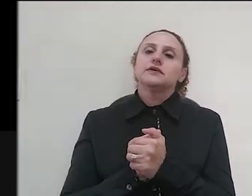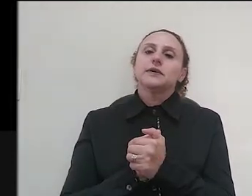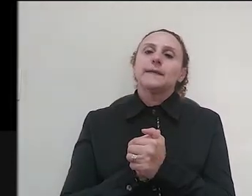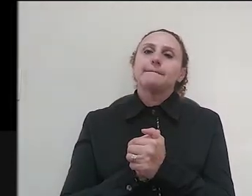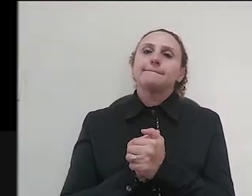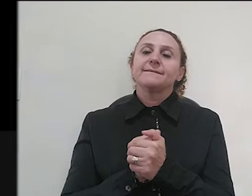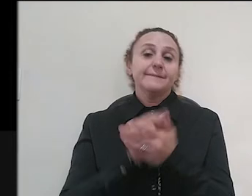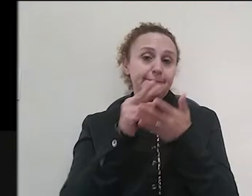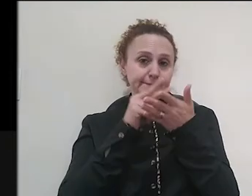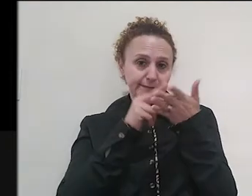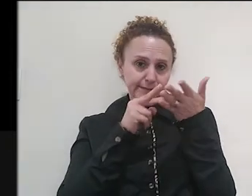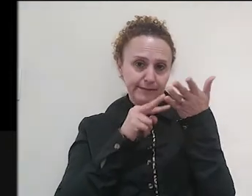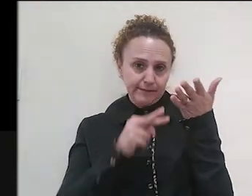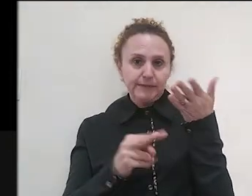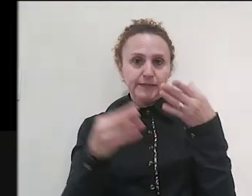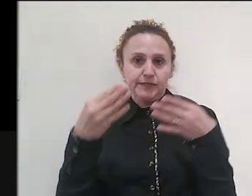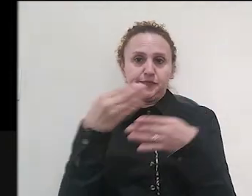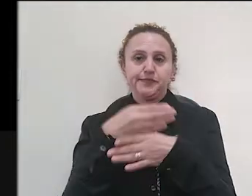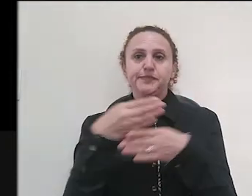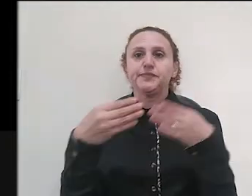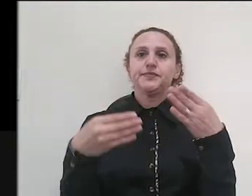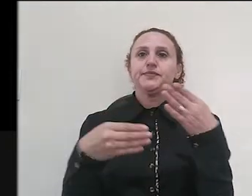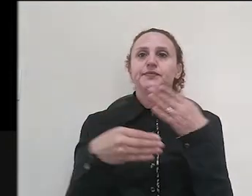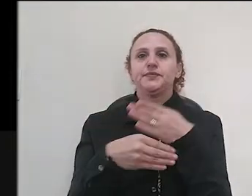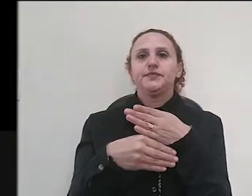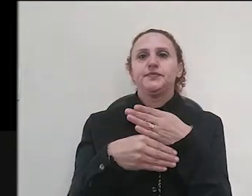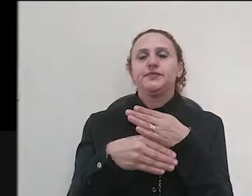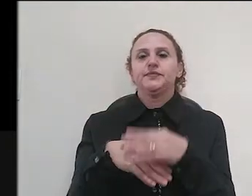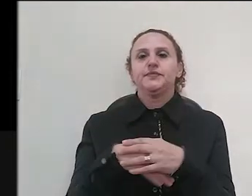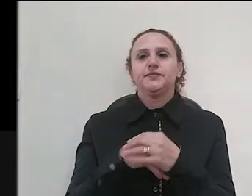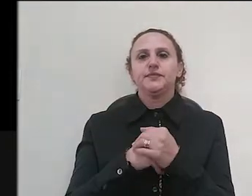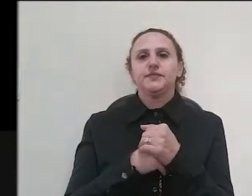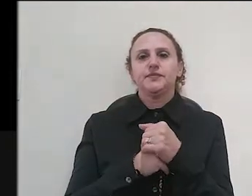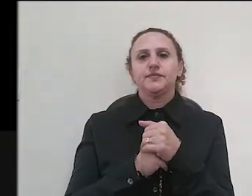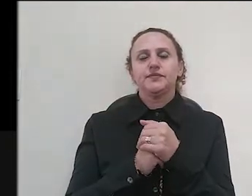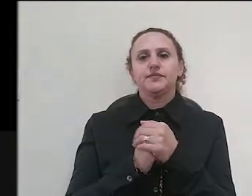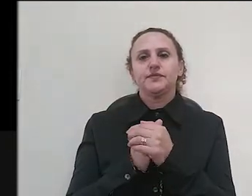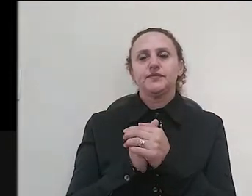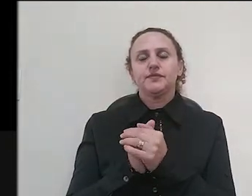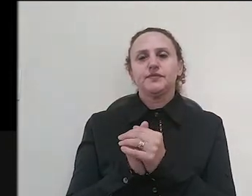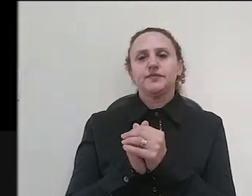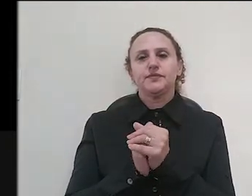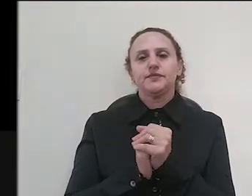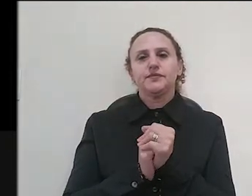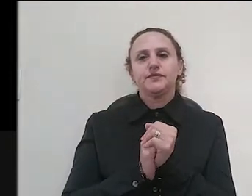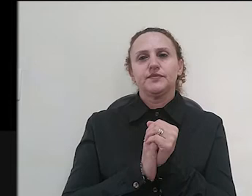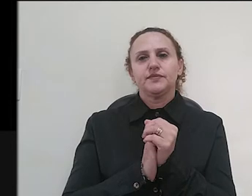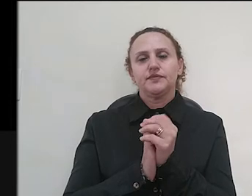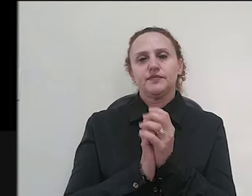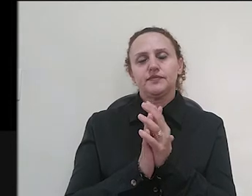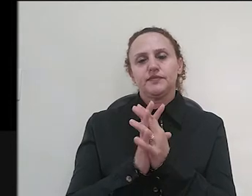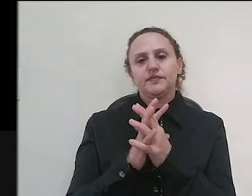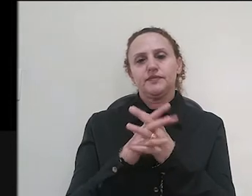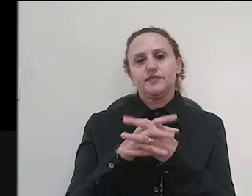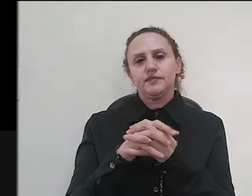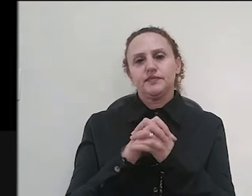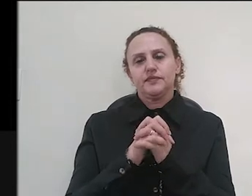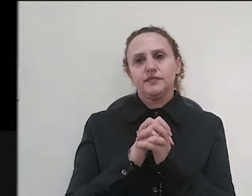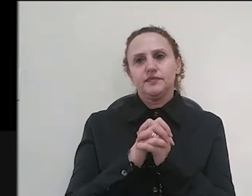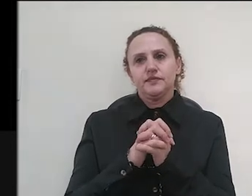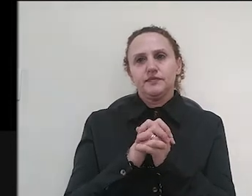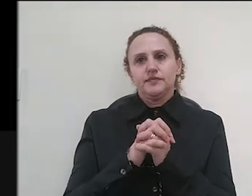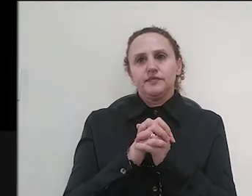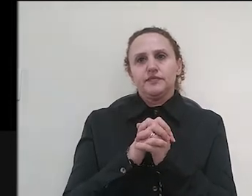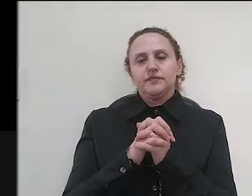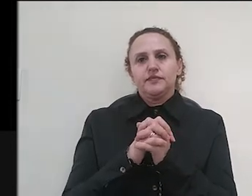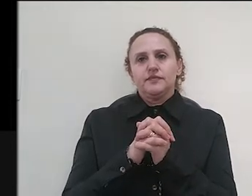desenvolve os autos, principalmente os autos, né, do Gil Vicente, e na crônica portuguesa a gente tem a figura do Fernão Dias.